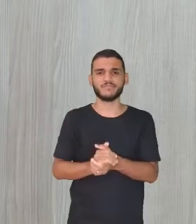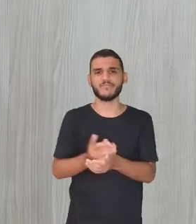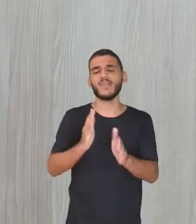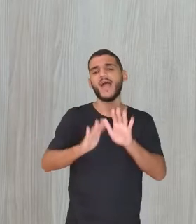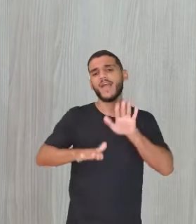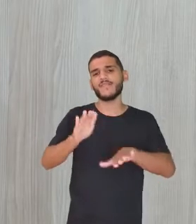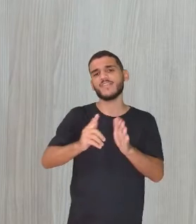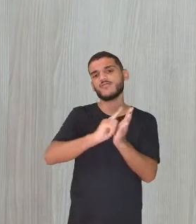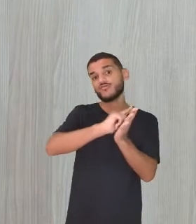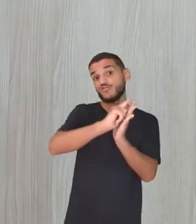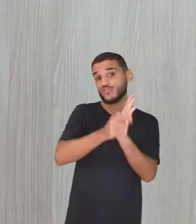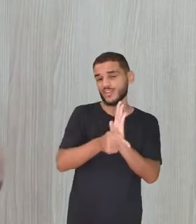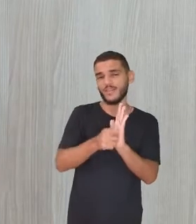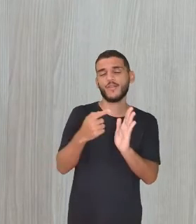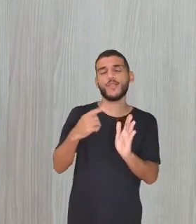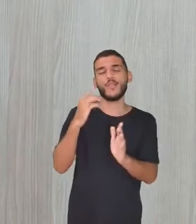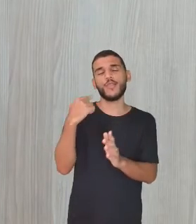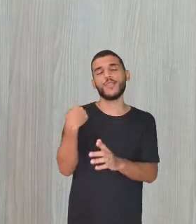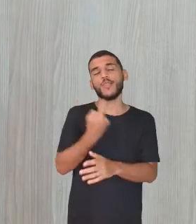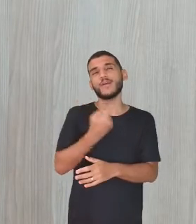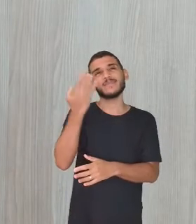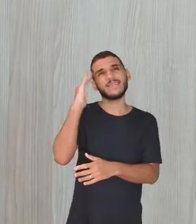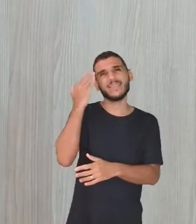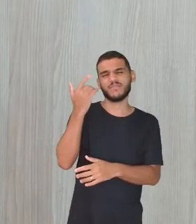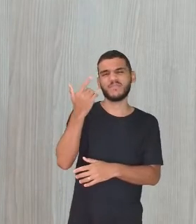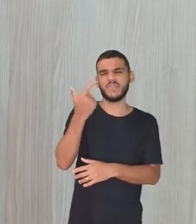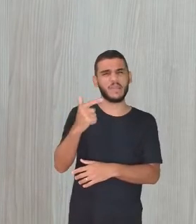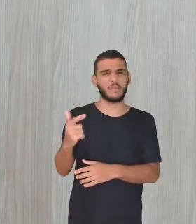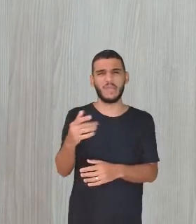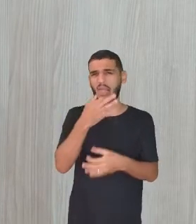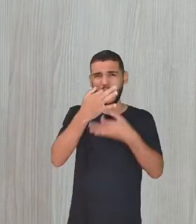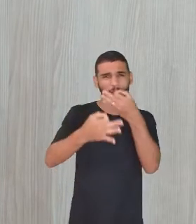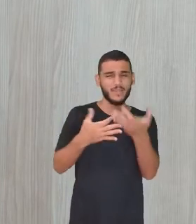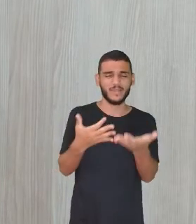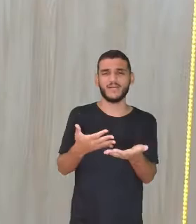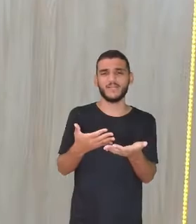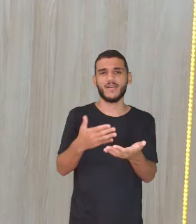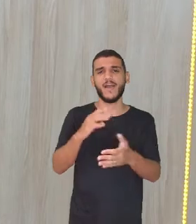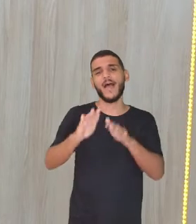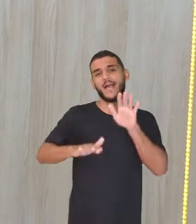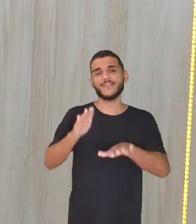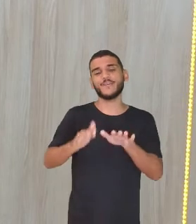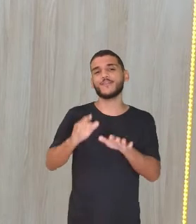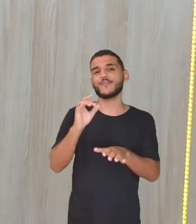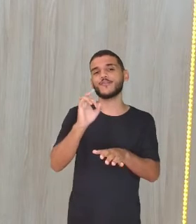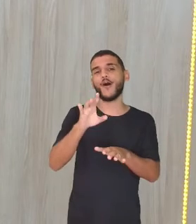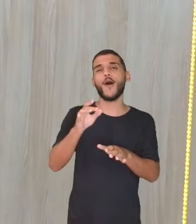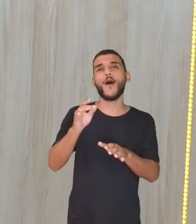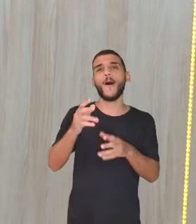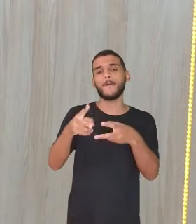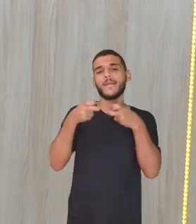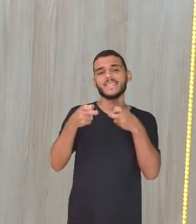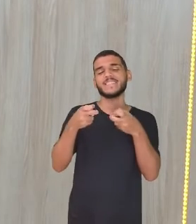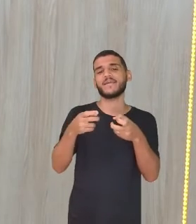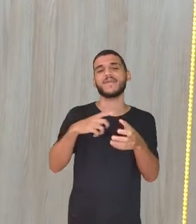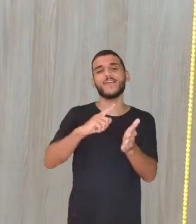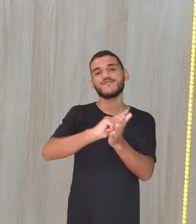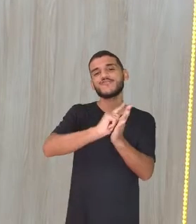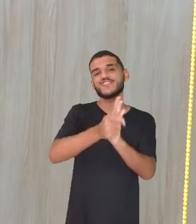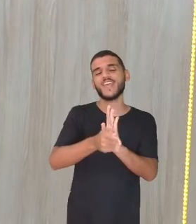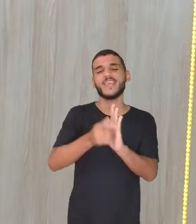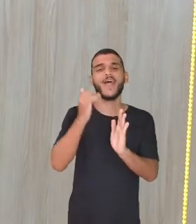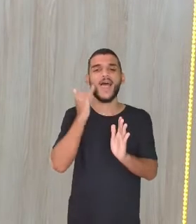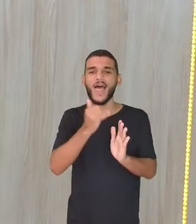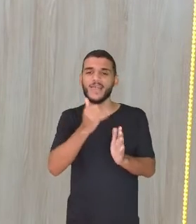não encare como um gênero argumentativo. Exatamente, a gente encare como um gênero narrativo, né? Uma carta, você narrar Alguma aquilo coisa ali, assim, relatar.